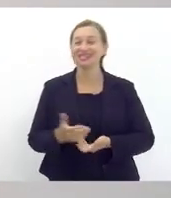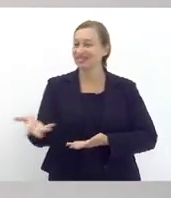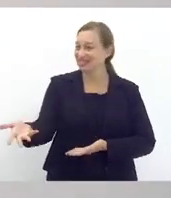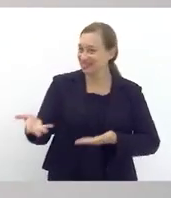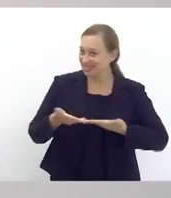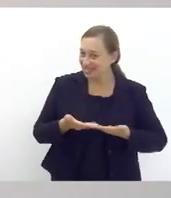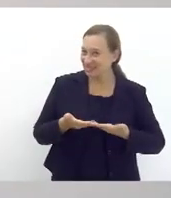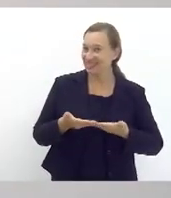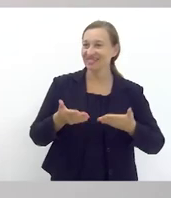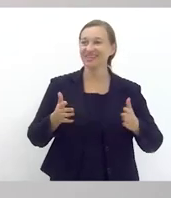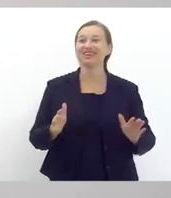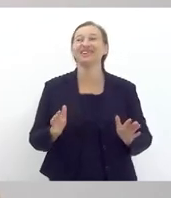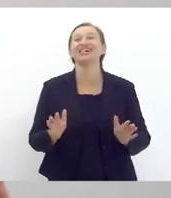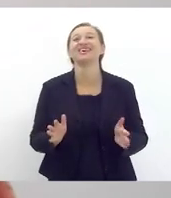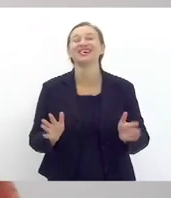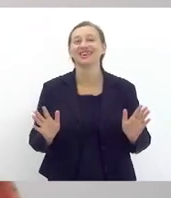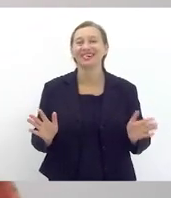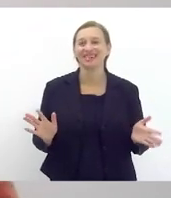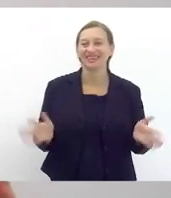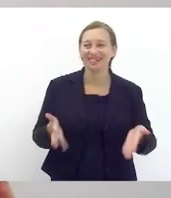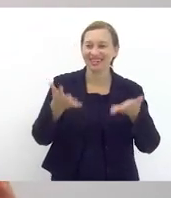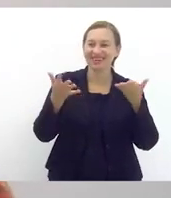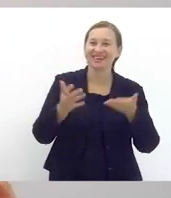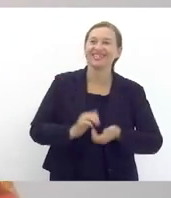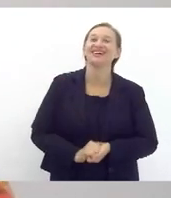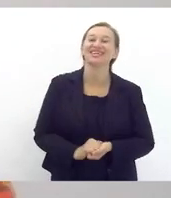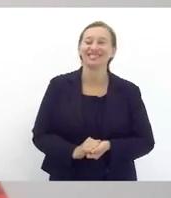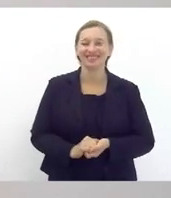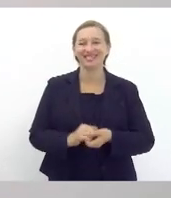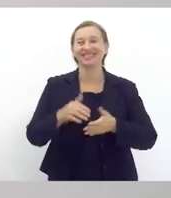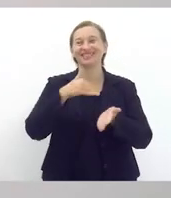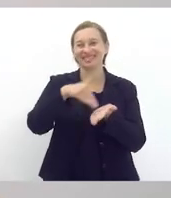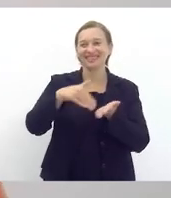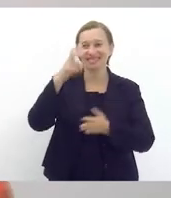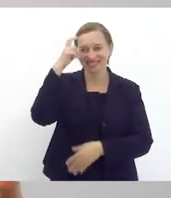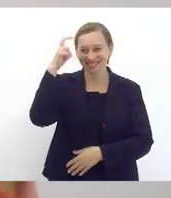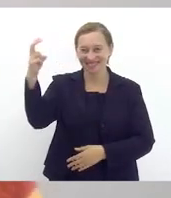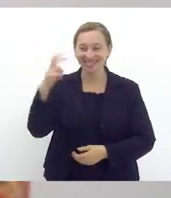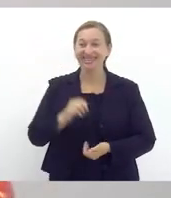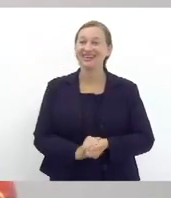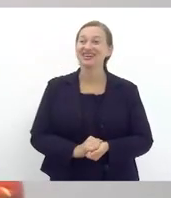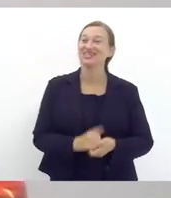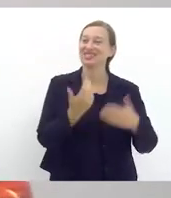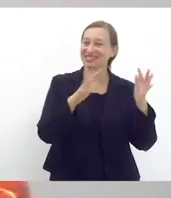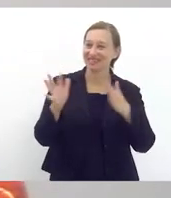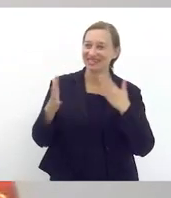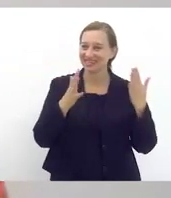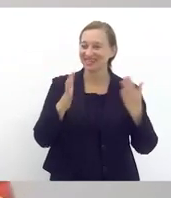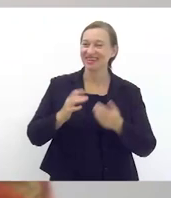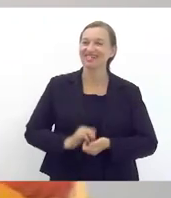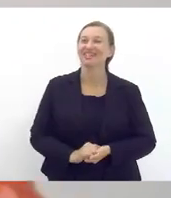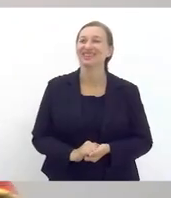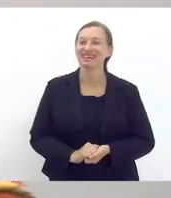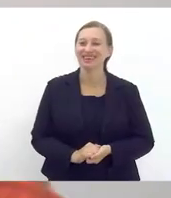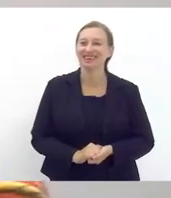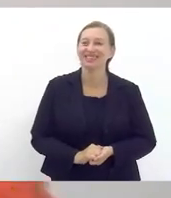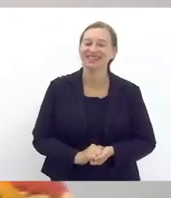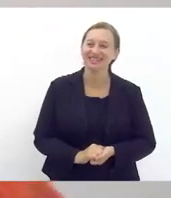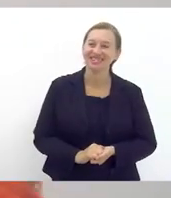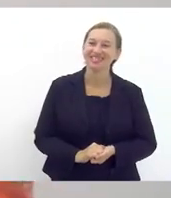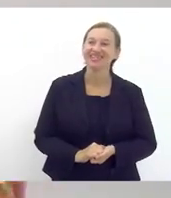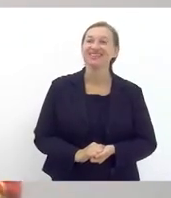me acompanhando aqui algumas pessoas da Secretaria de Cultura e cumprimentando arroz e minha subsecretária eu quero